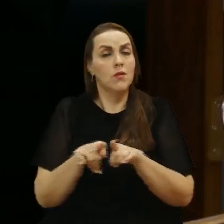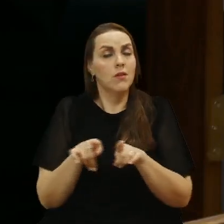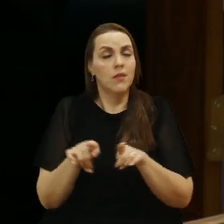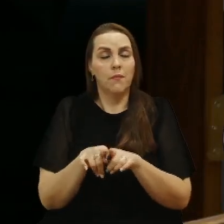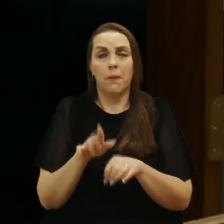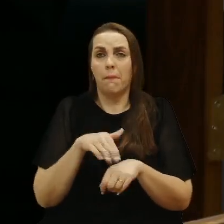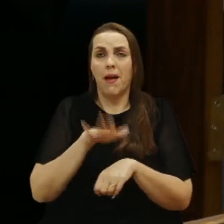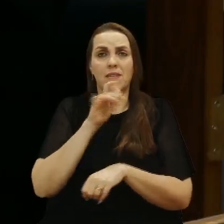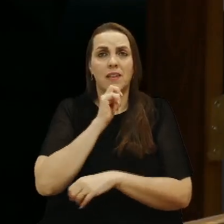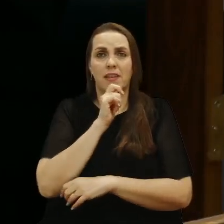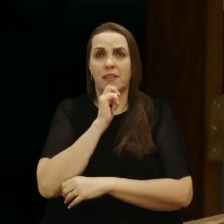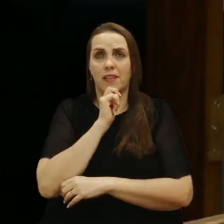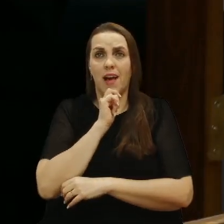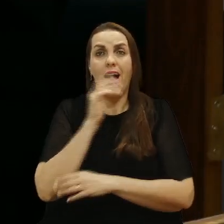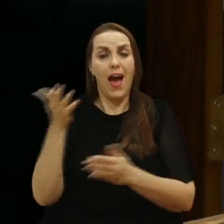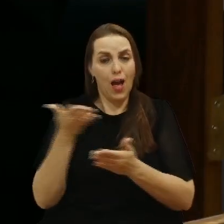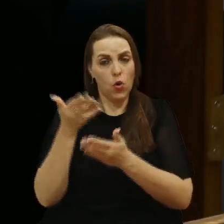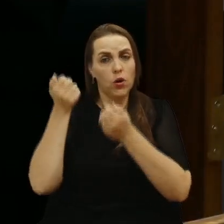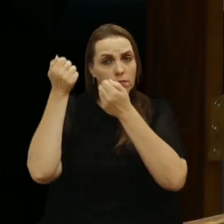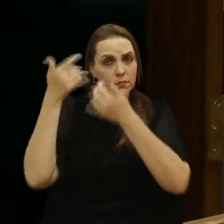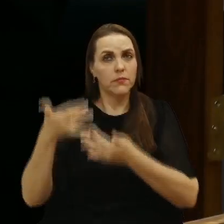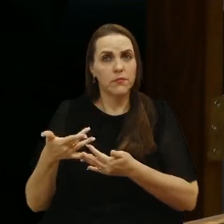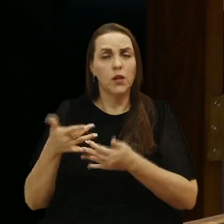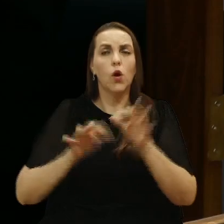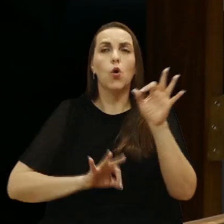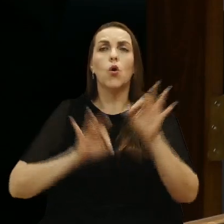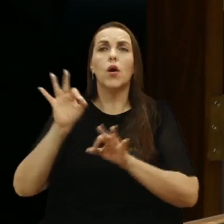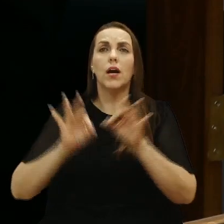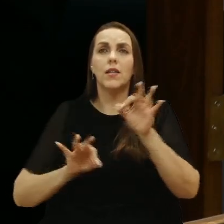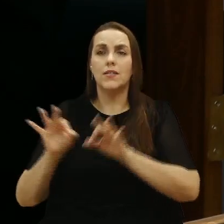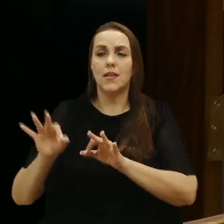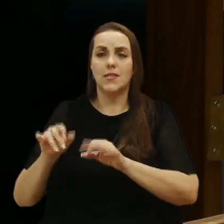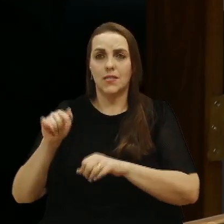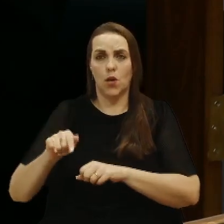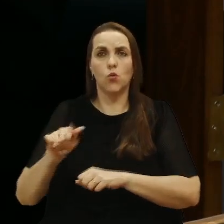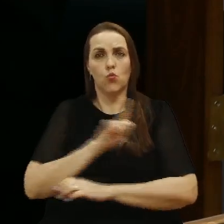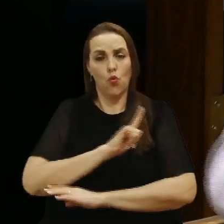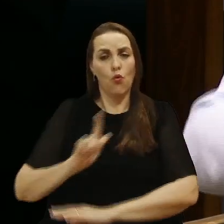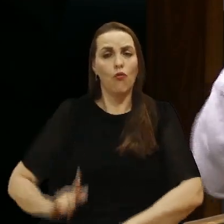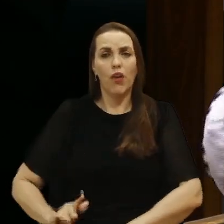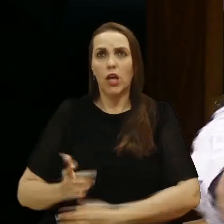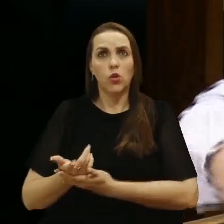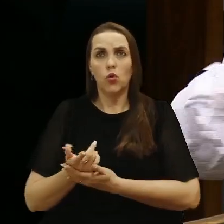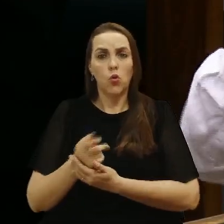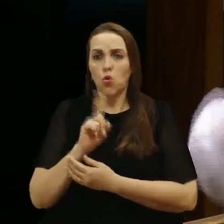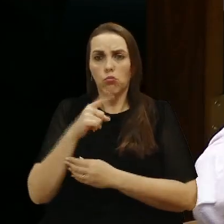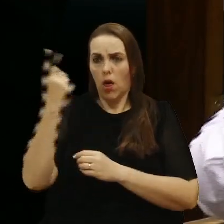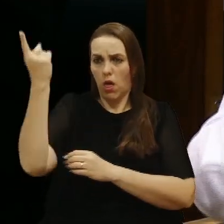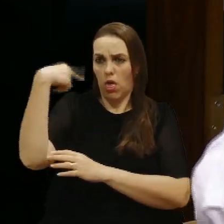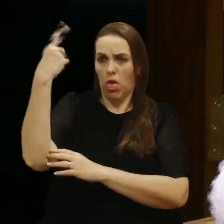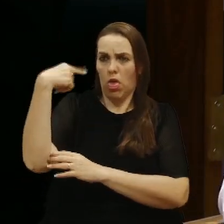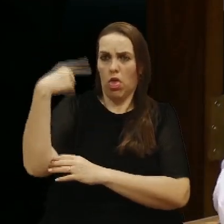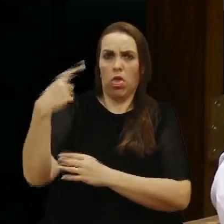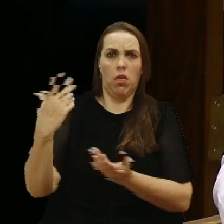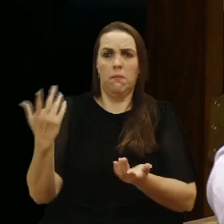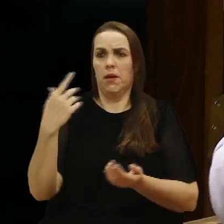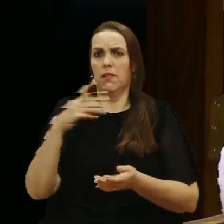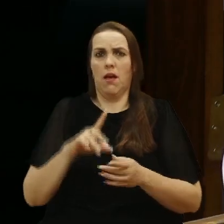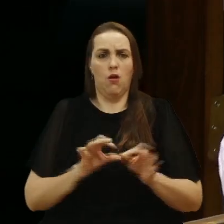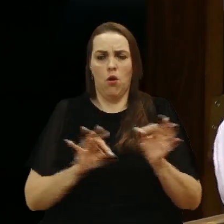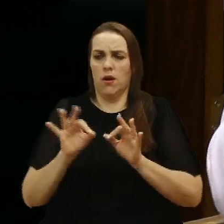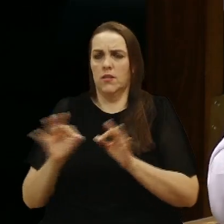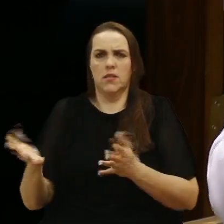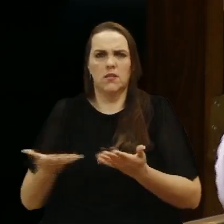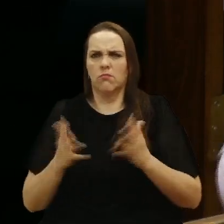me manifesto agora sobre a organização do Estado. Aqui não há nenhuma imposição de organização do Estado.